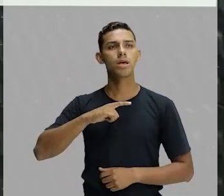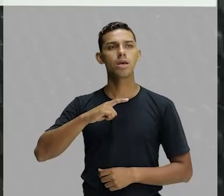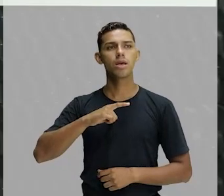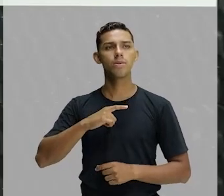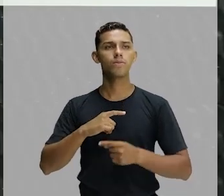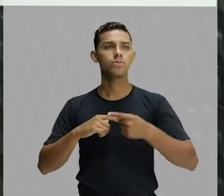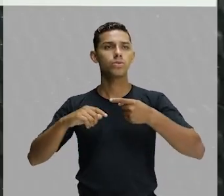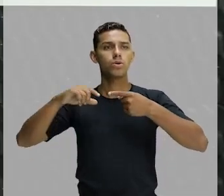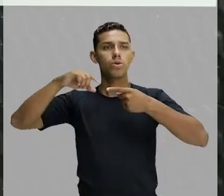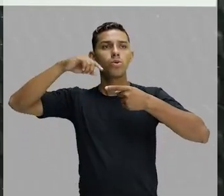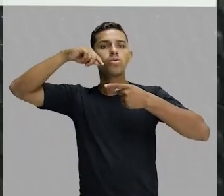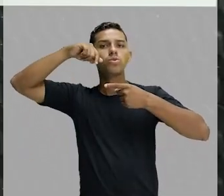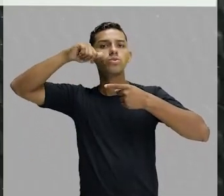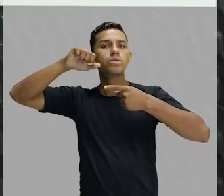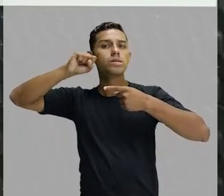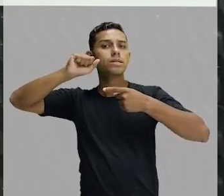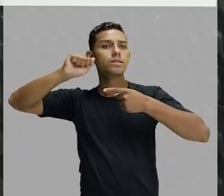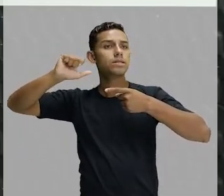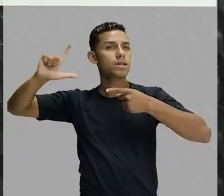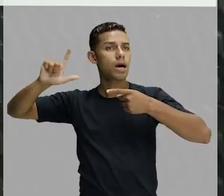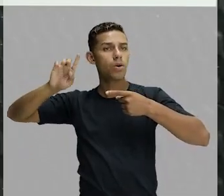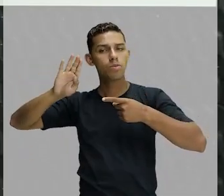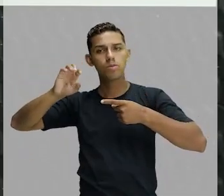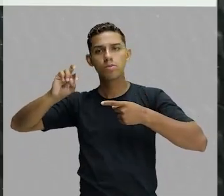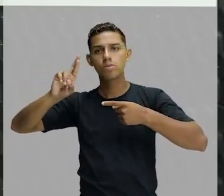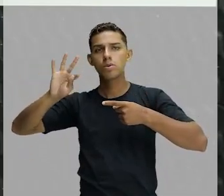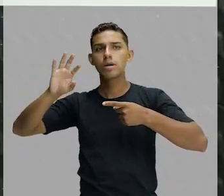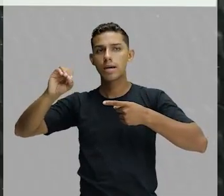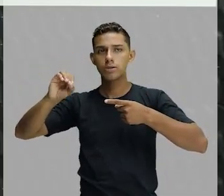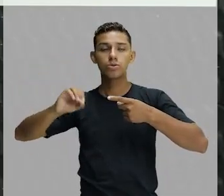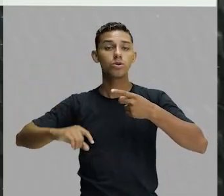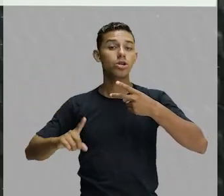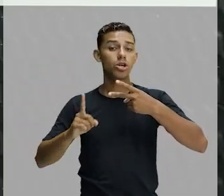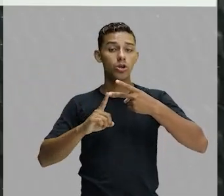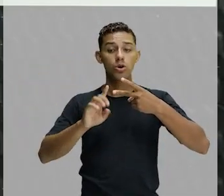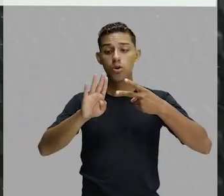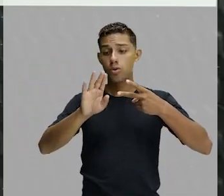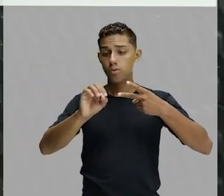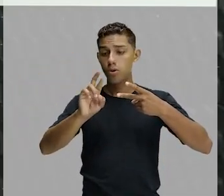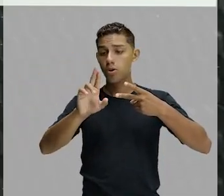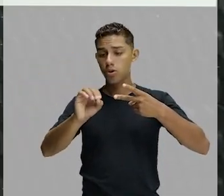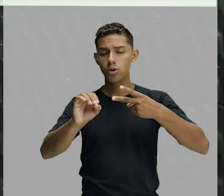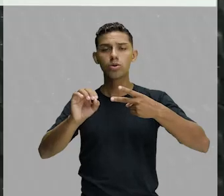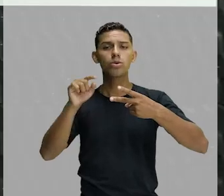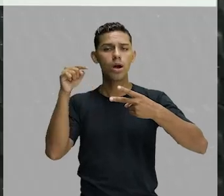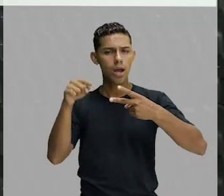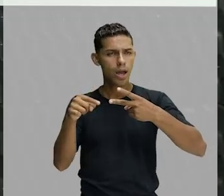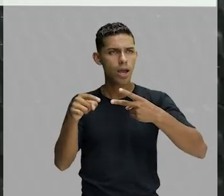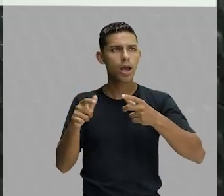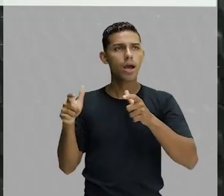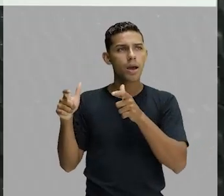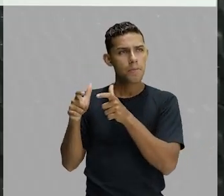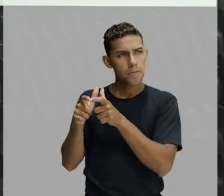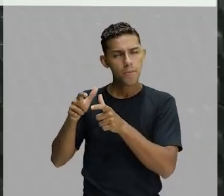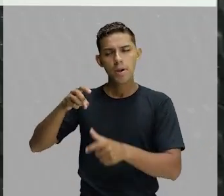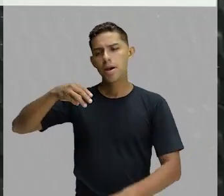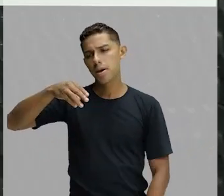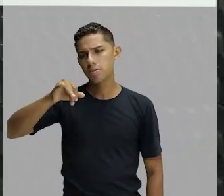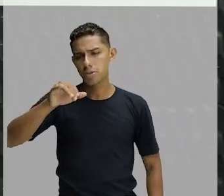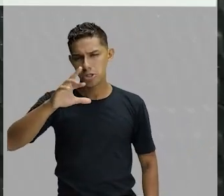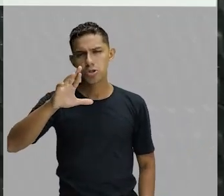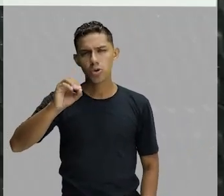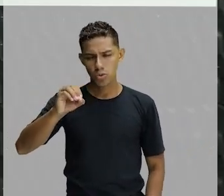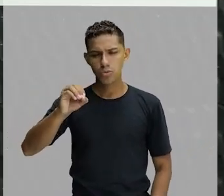vai fornecer boro. O boro, ele é um micronutriente vegetal, muito necessário. Pessoal, os